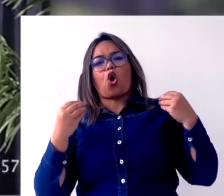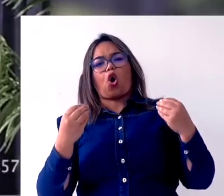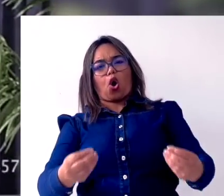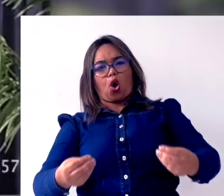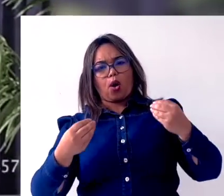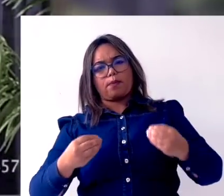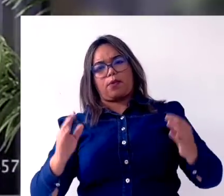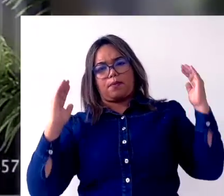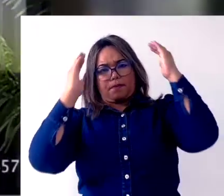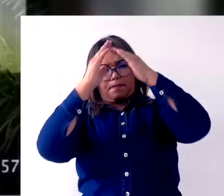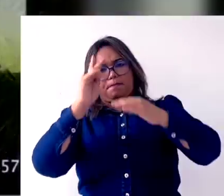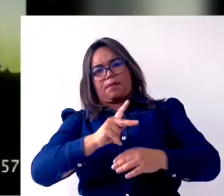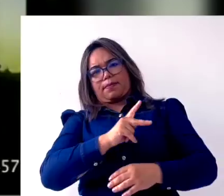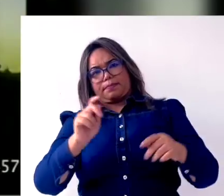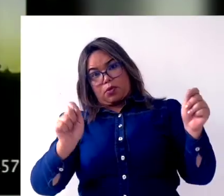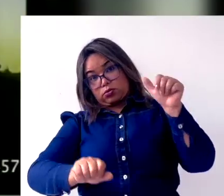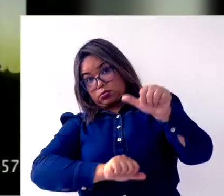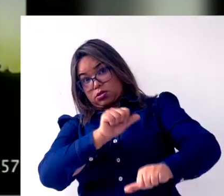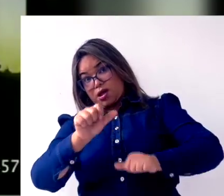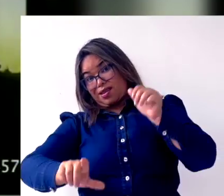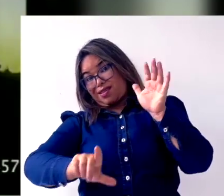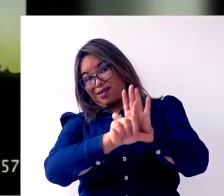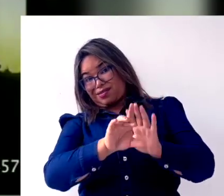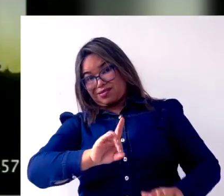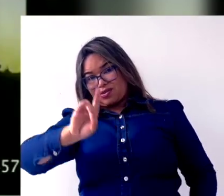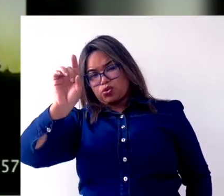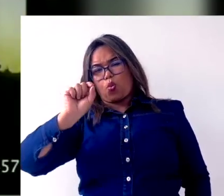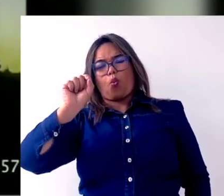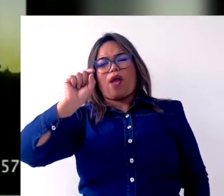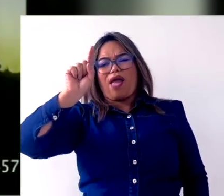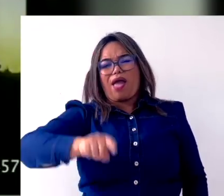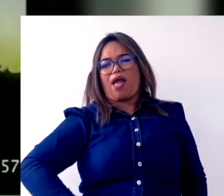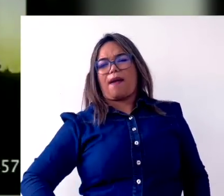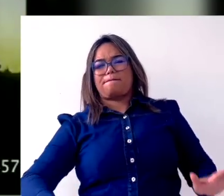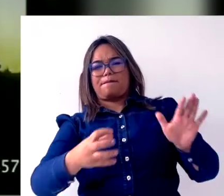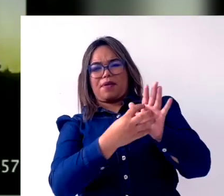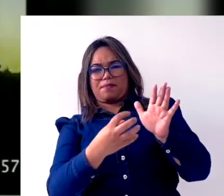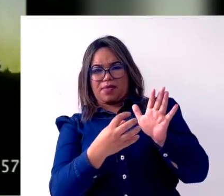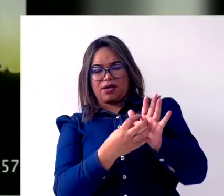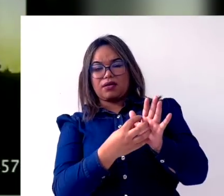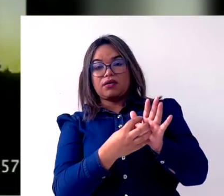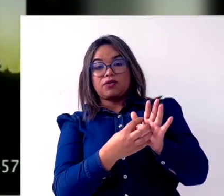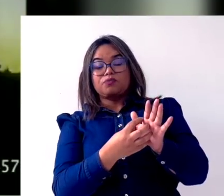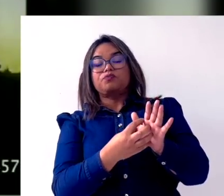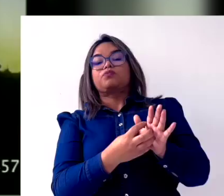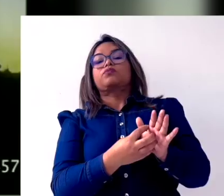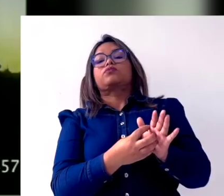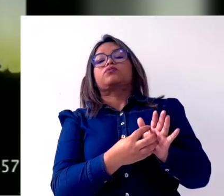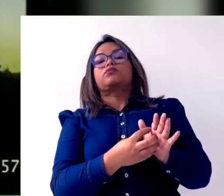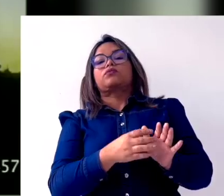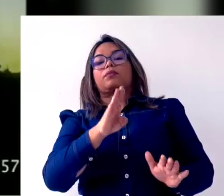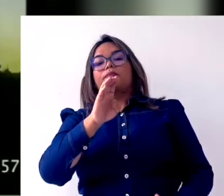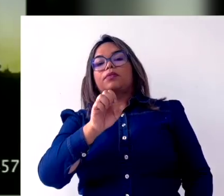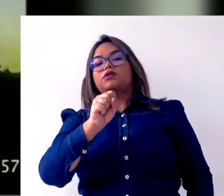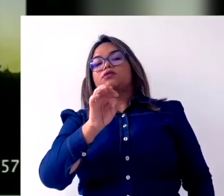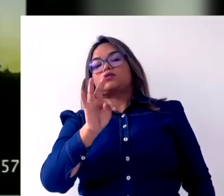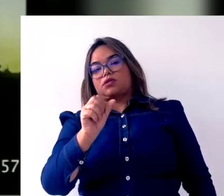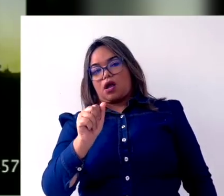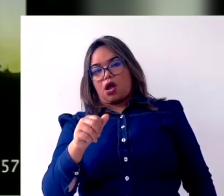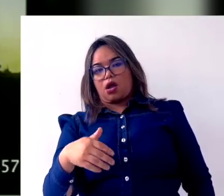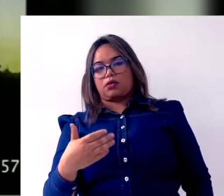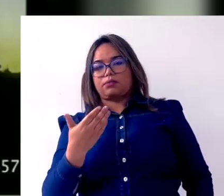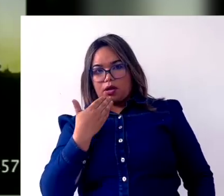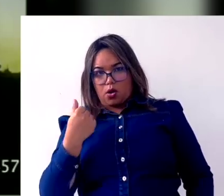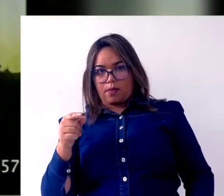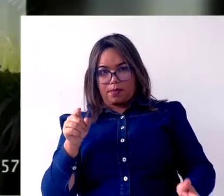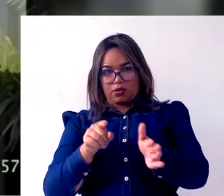que especificamente é a marca da besta? Qual será o melhor modo de descobrir isso? O melhor modo não é perguntar? Por